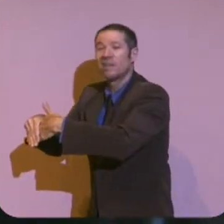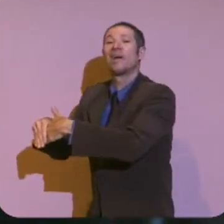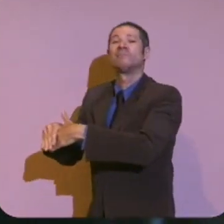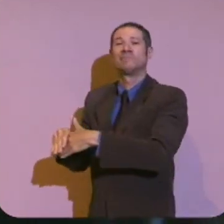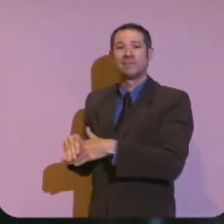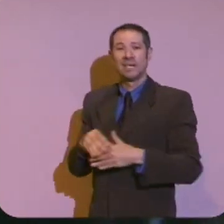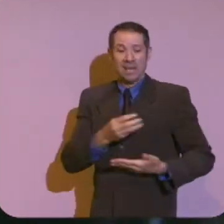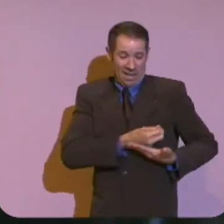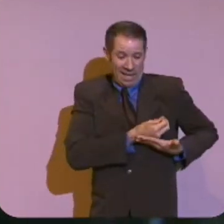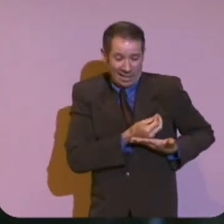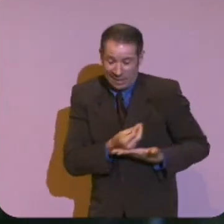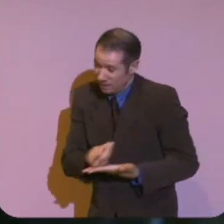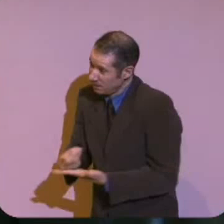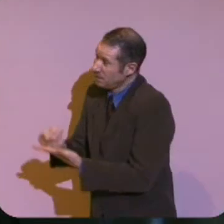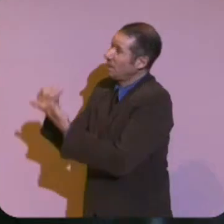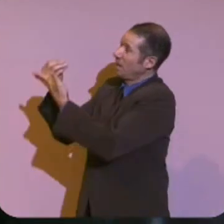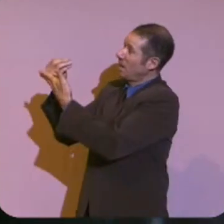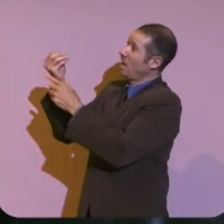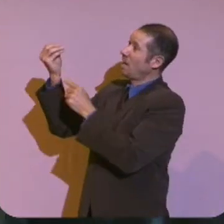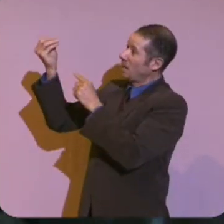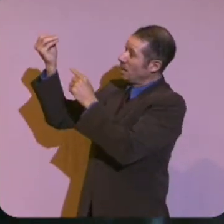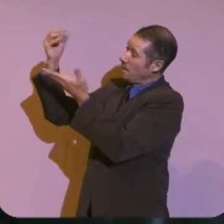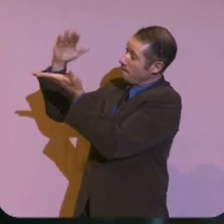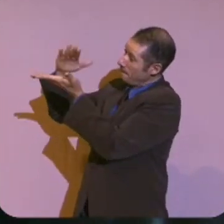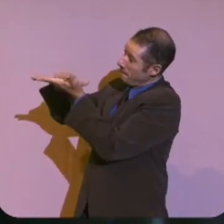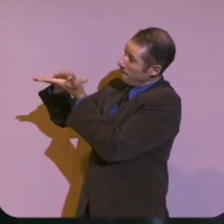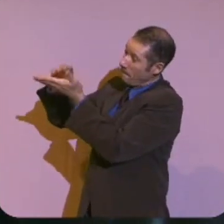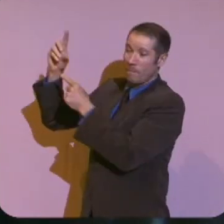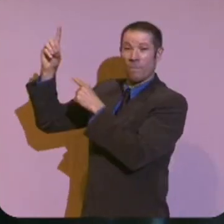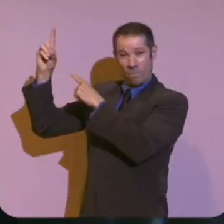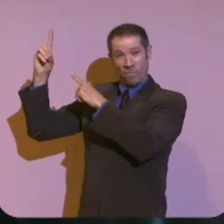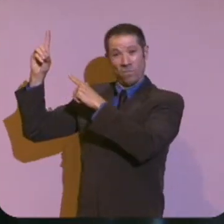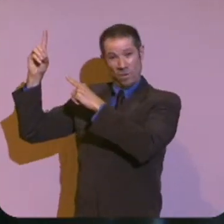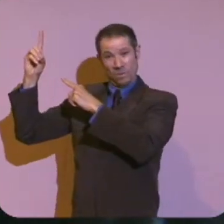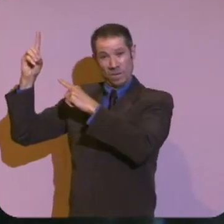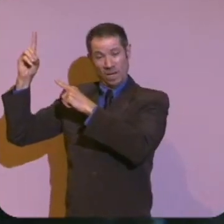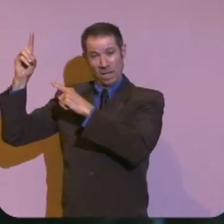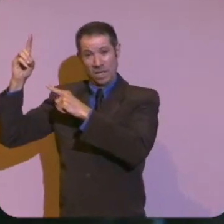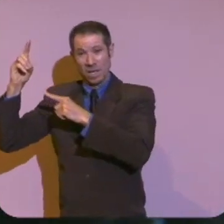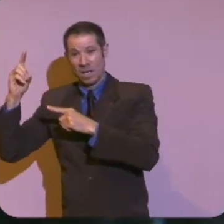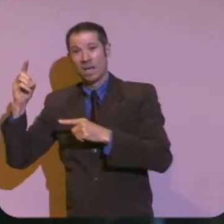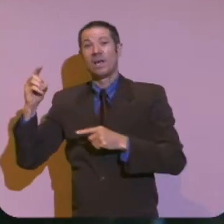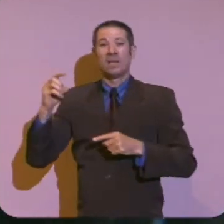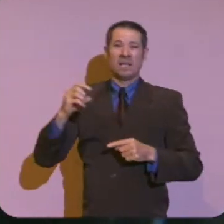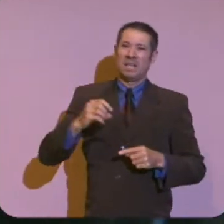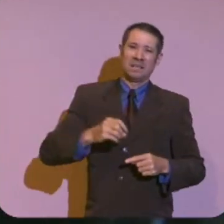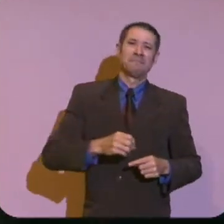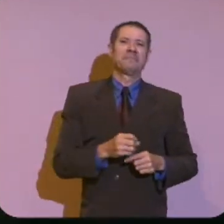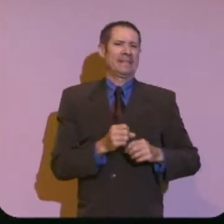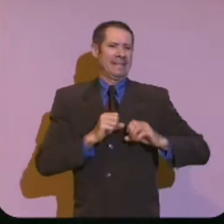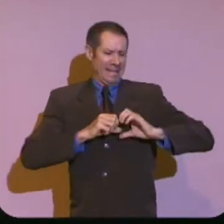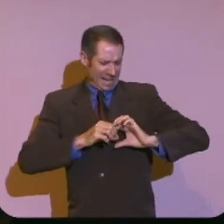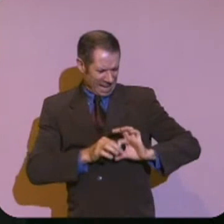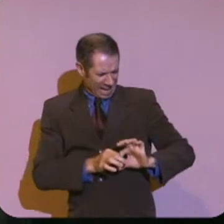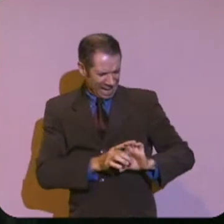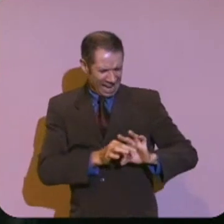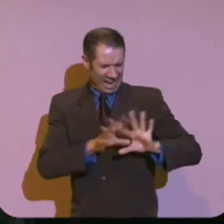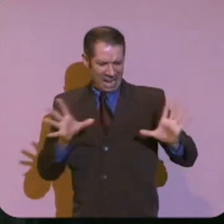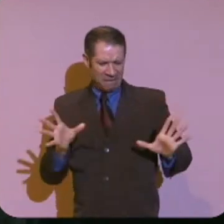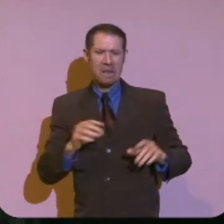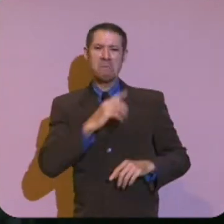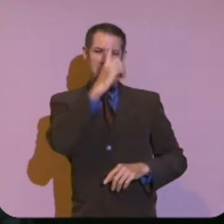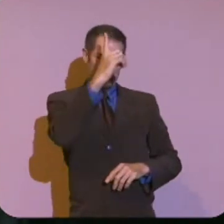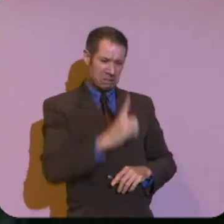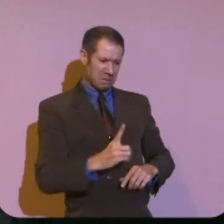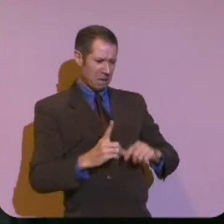se entregar, se colocar na mão dEle. Abrir mão do direito que você imagina